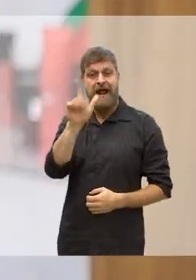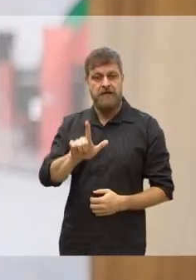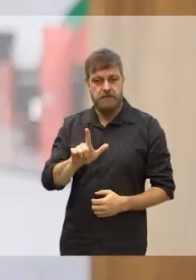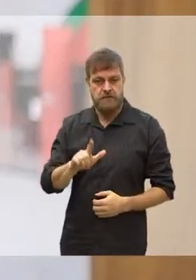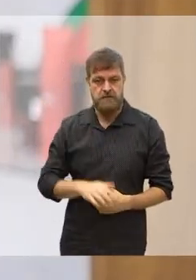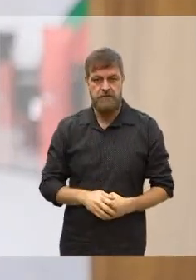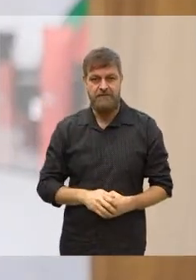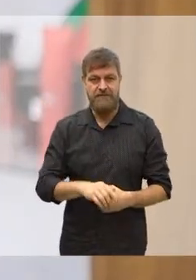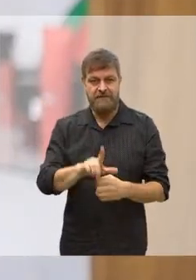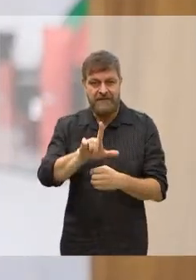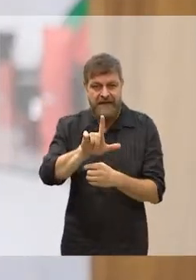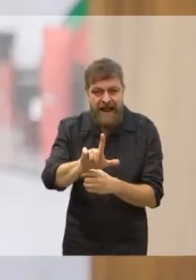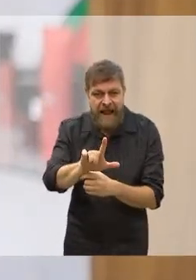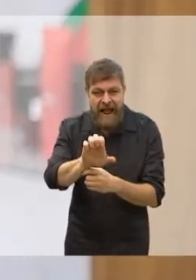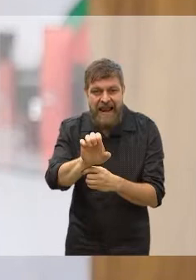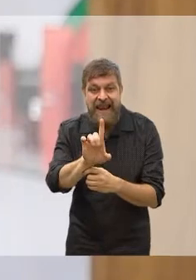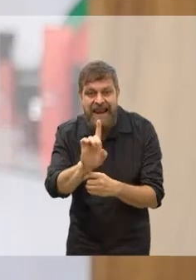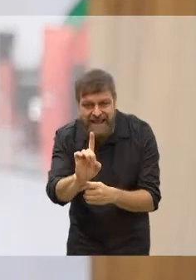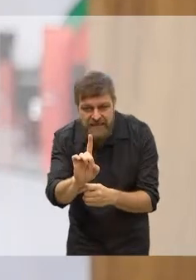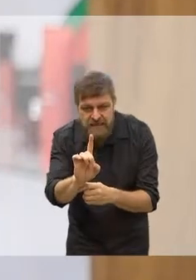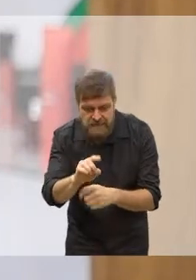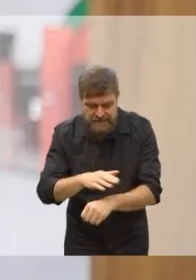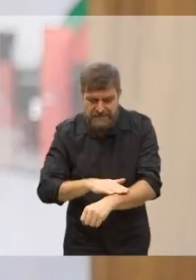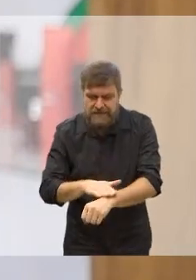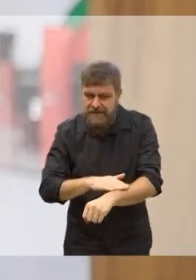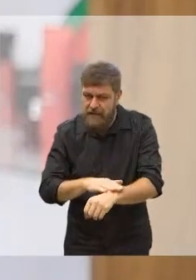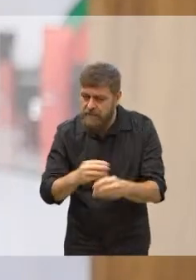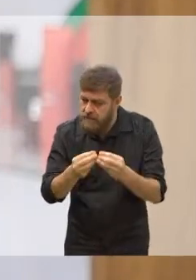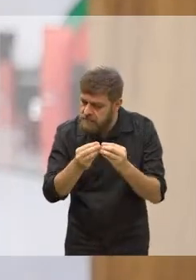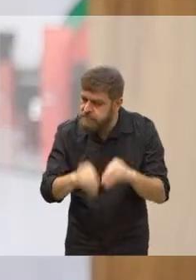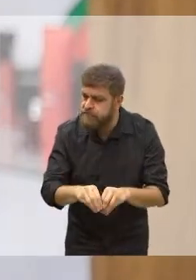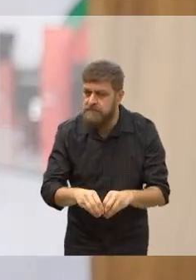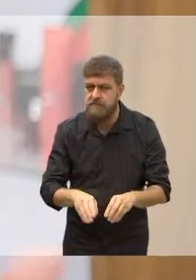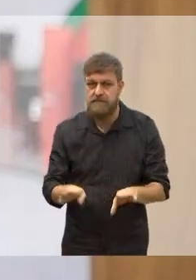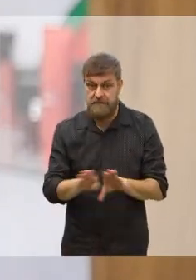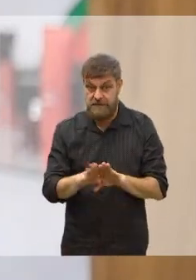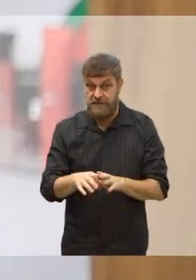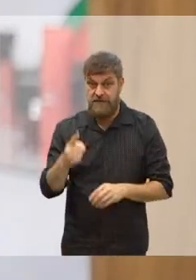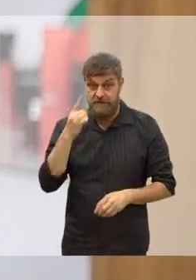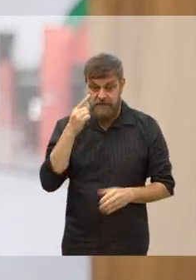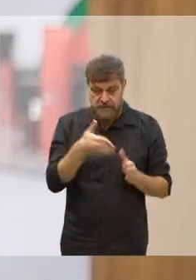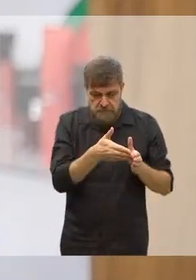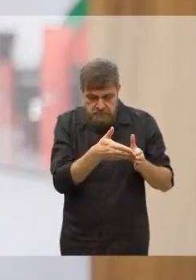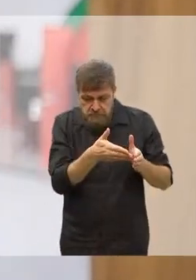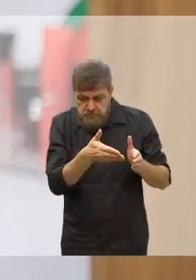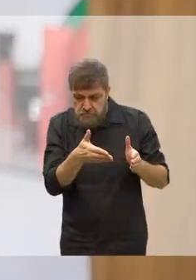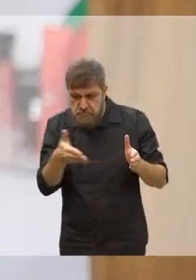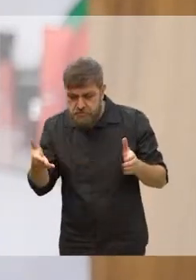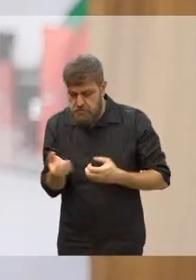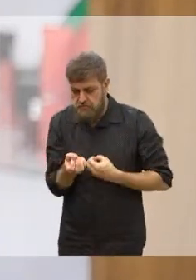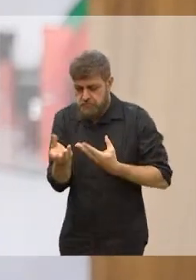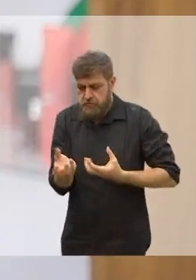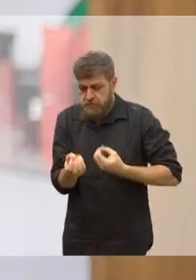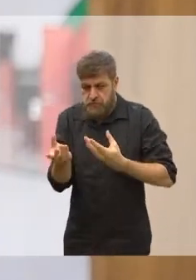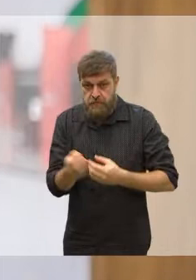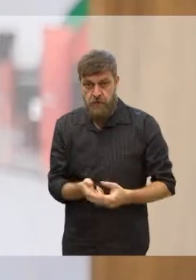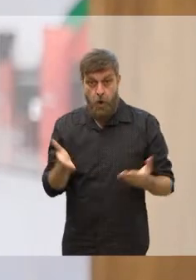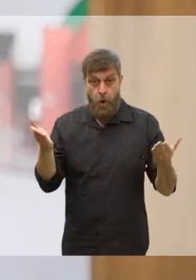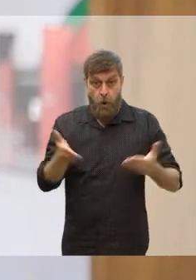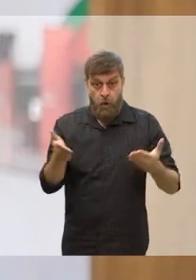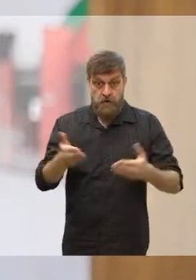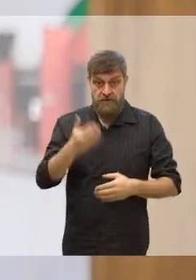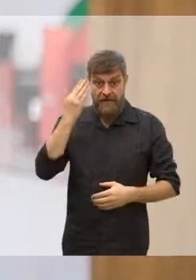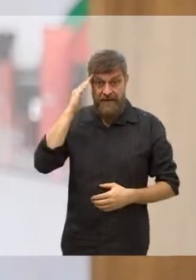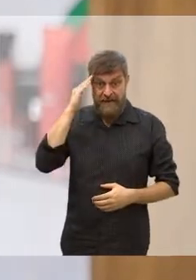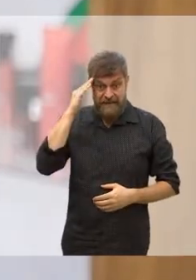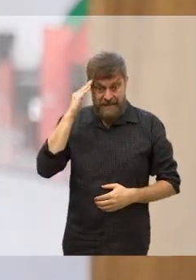as luzes de LED. O prejuízo para a pele é muito grande. Você está aí acompanhando o programa e hoje você vai saber, não só